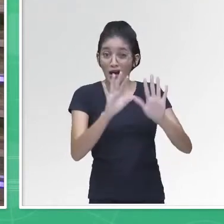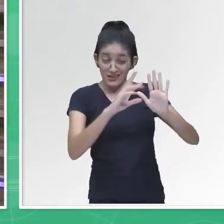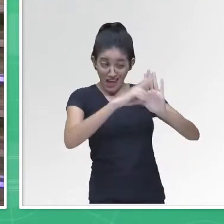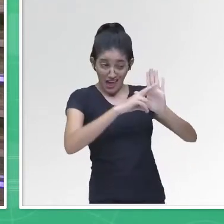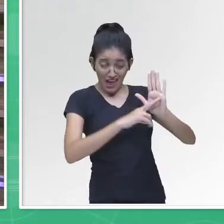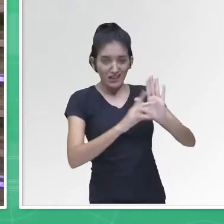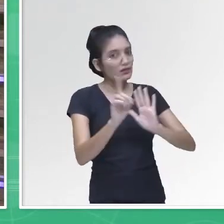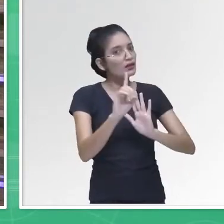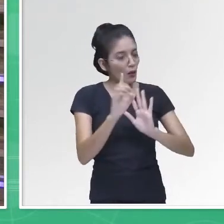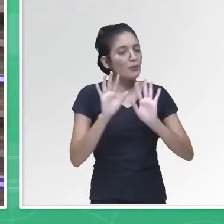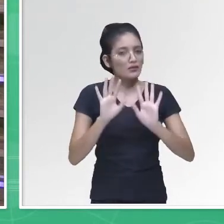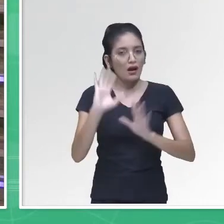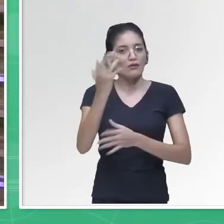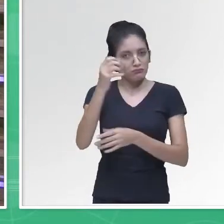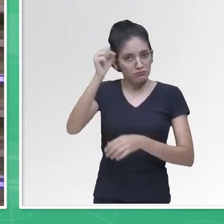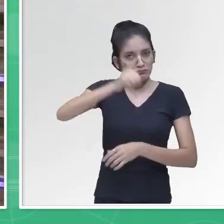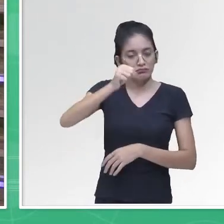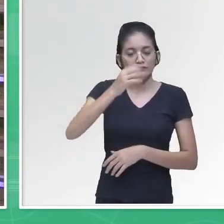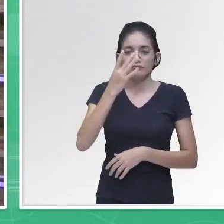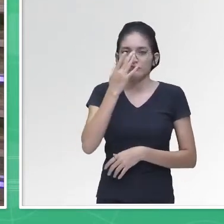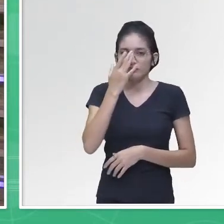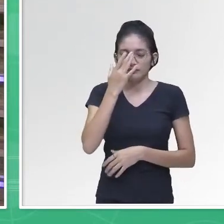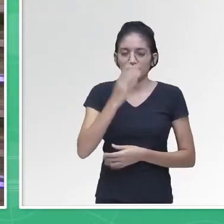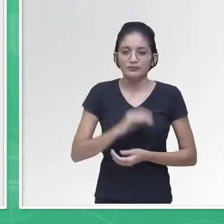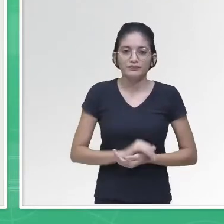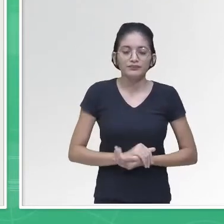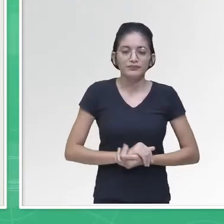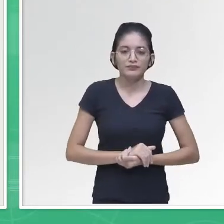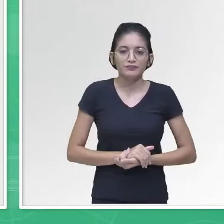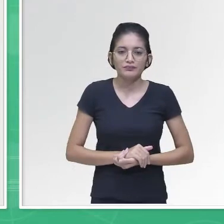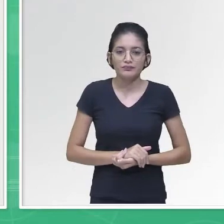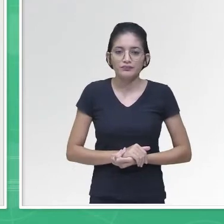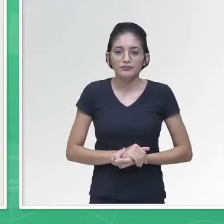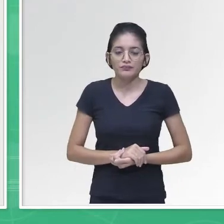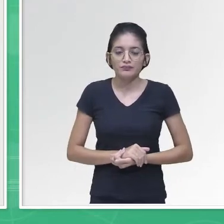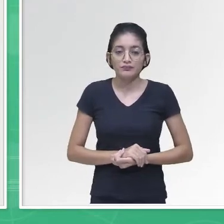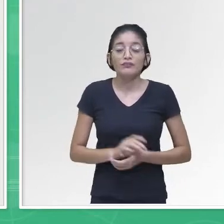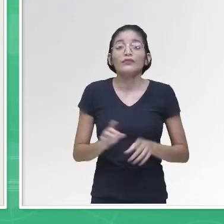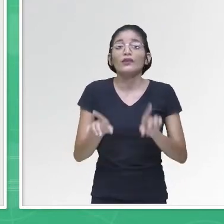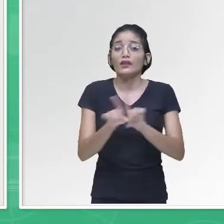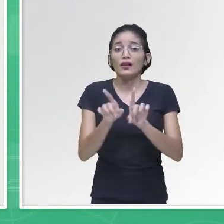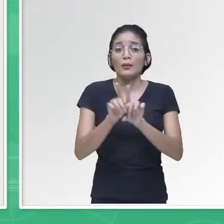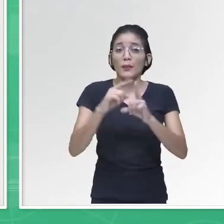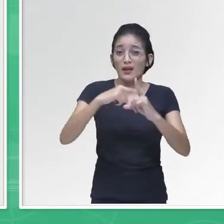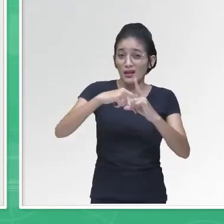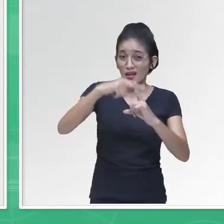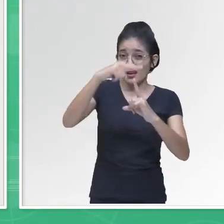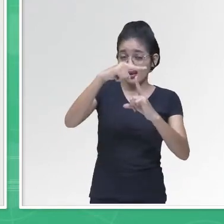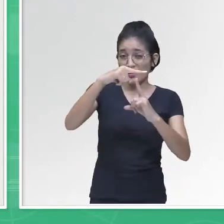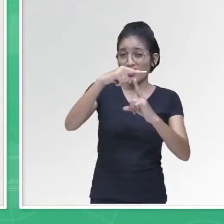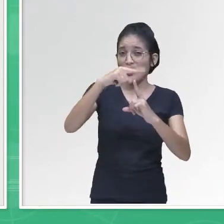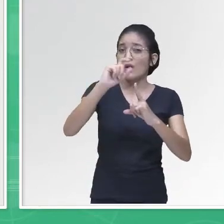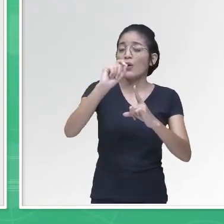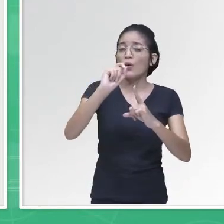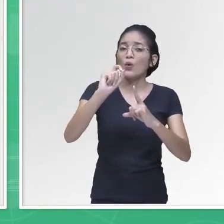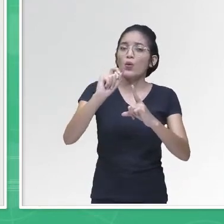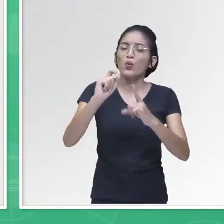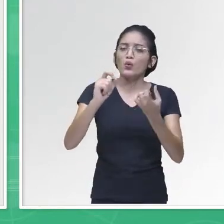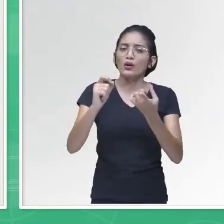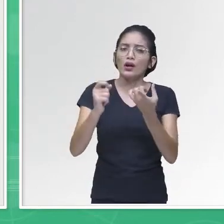mas interfere sim. Além da temperatura, a quantidade